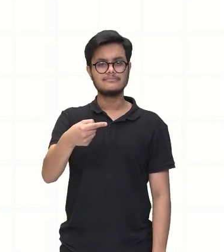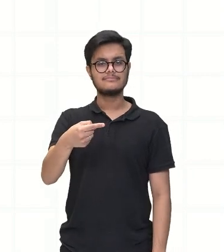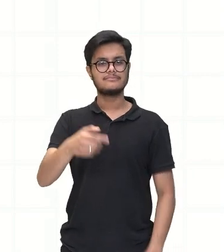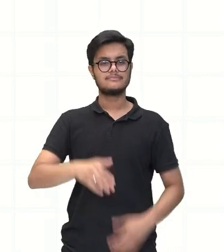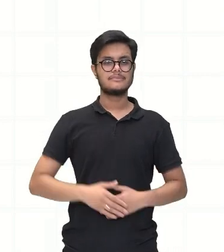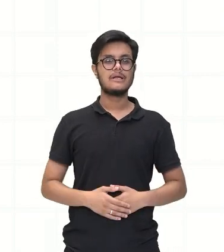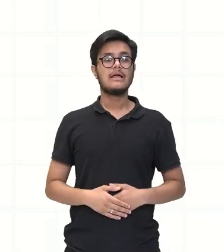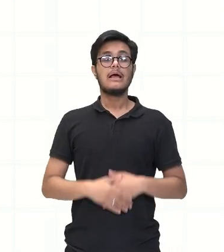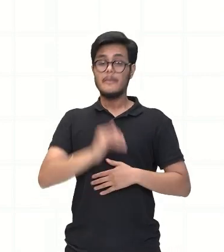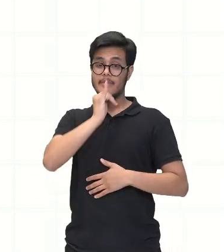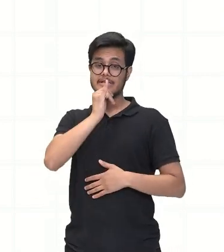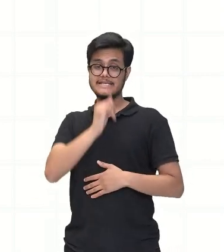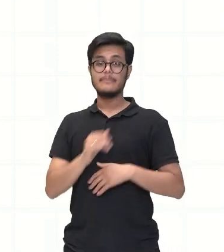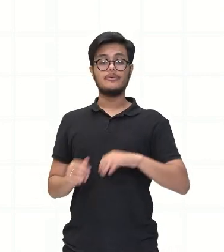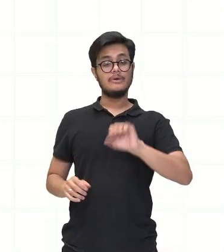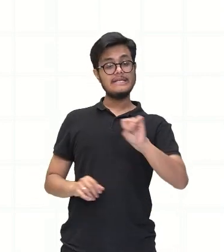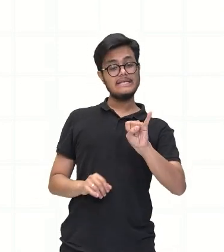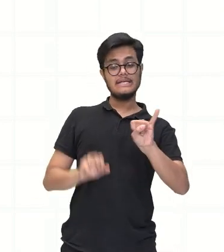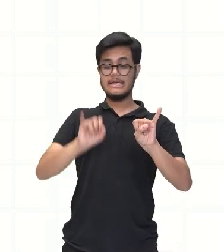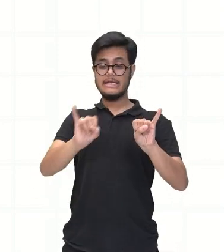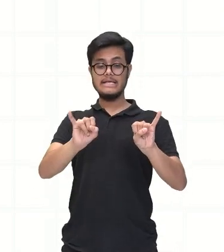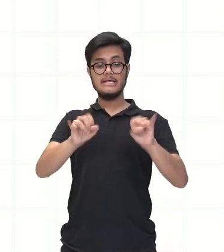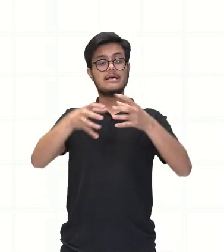caso, anti-inflamatório,